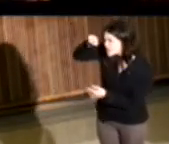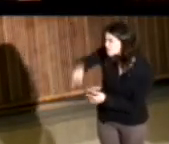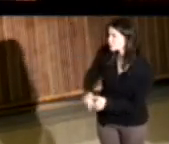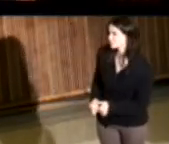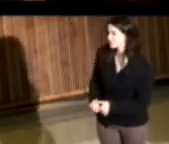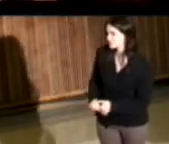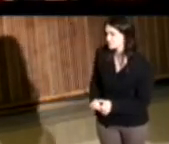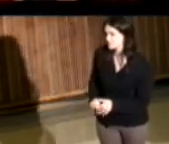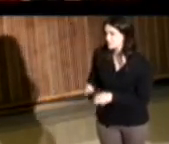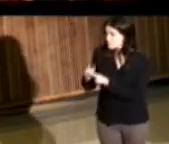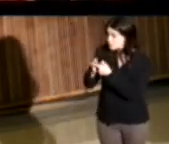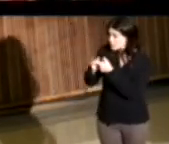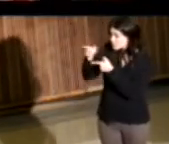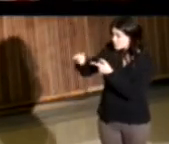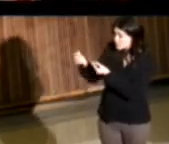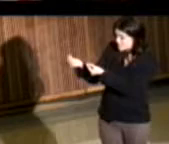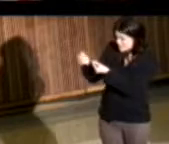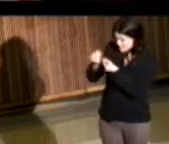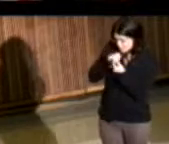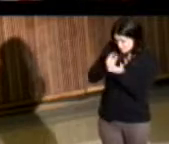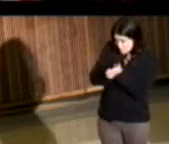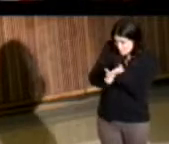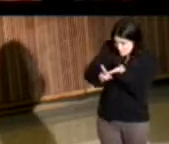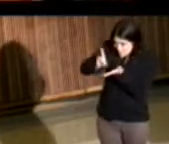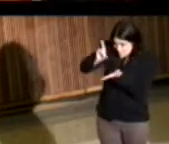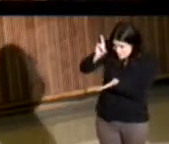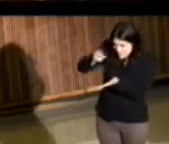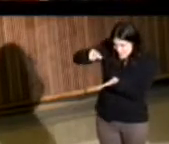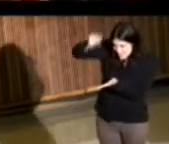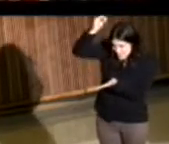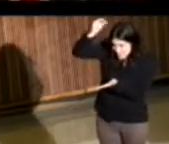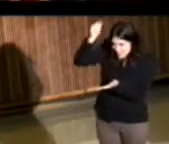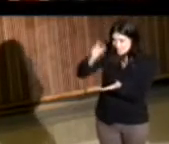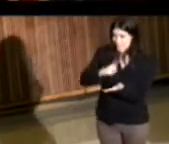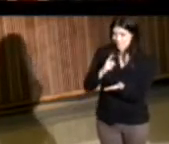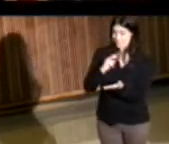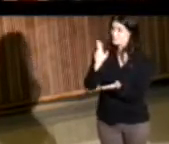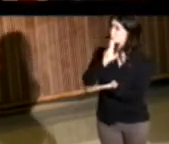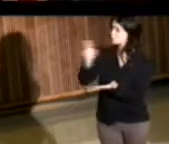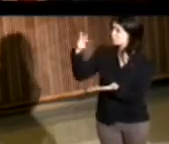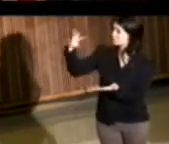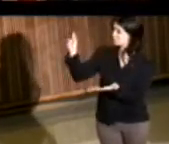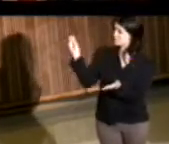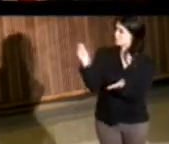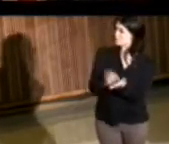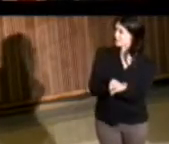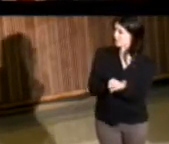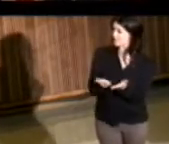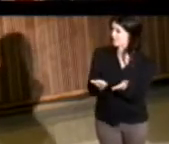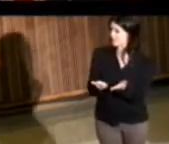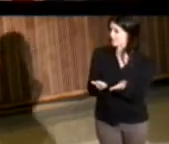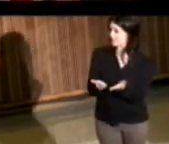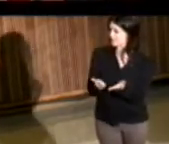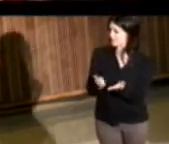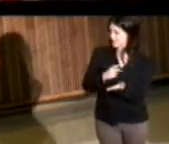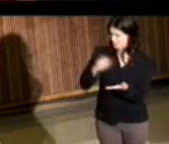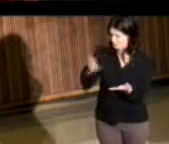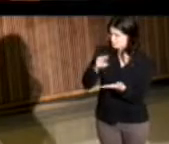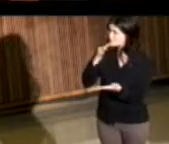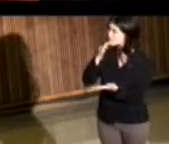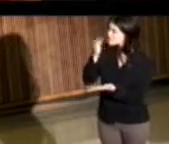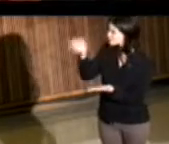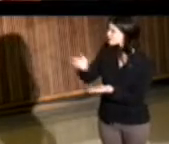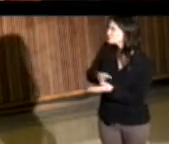nome dele na capa do livrinho. Esse livro pertence a fulano de tal. Você